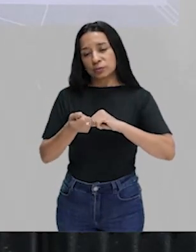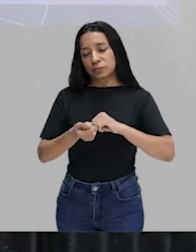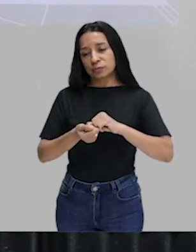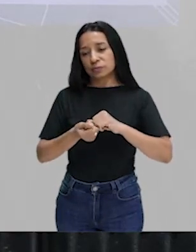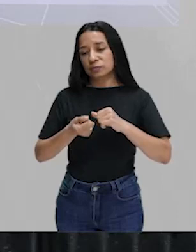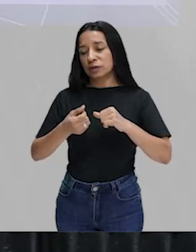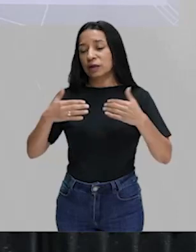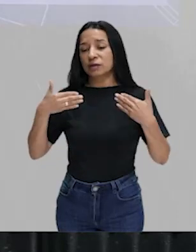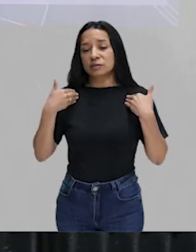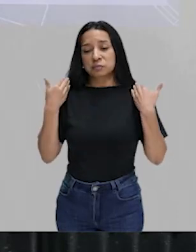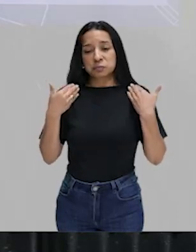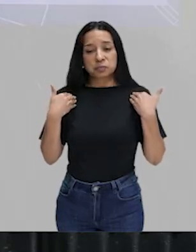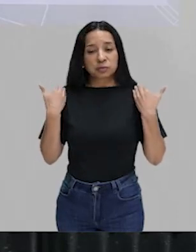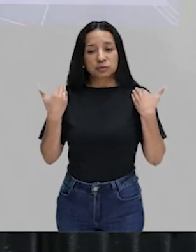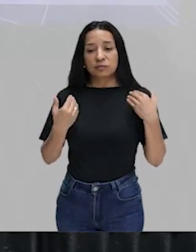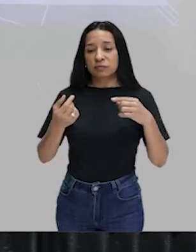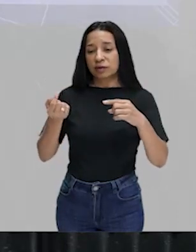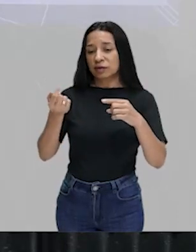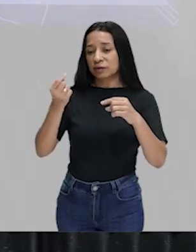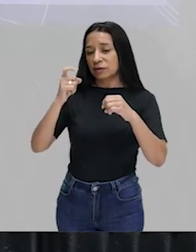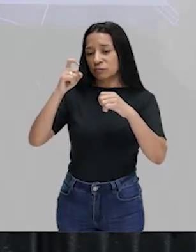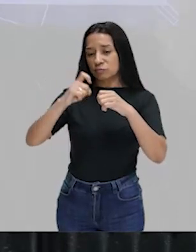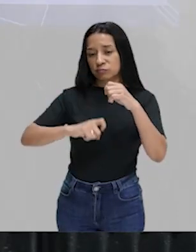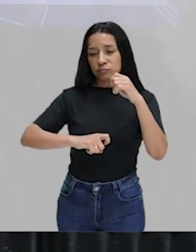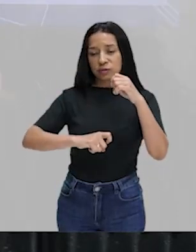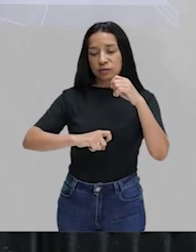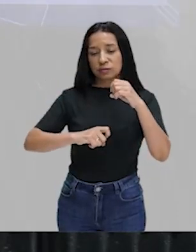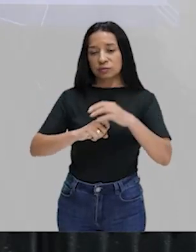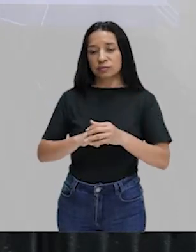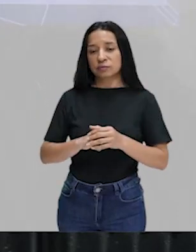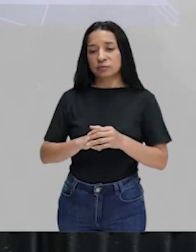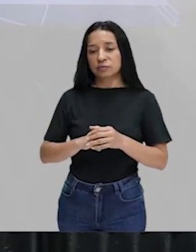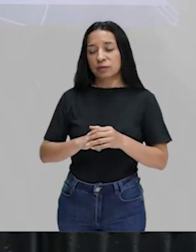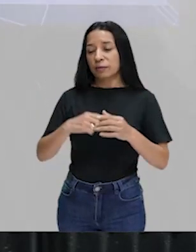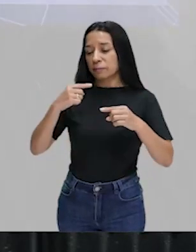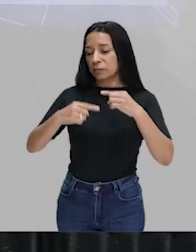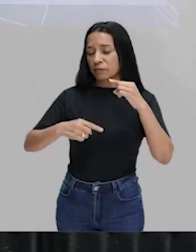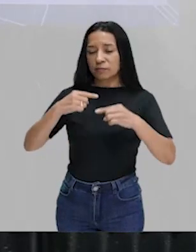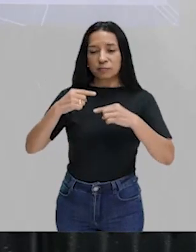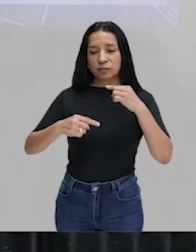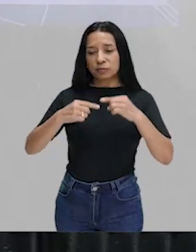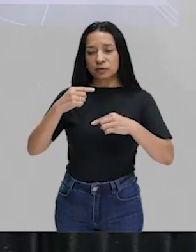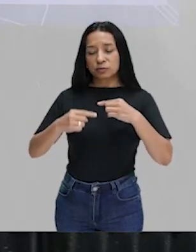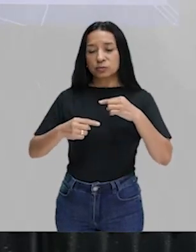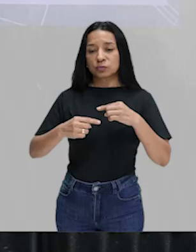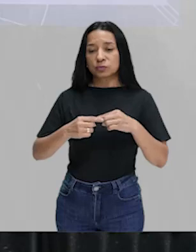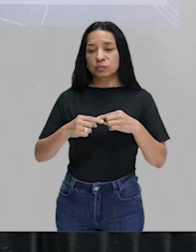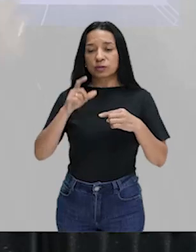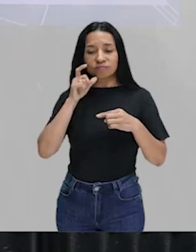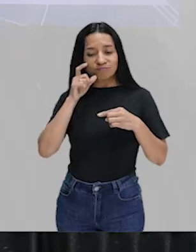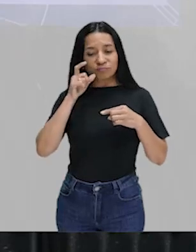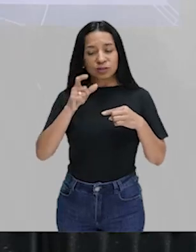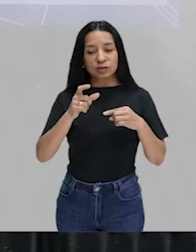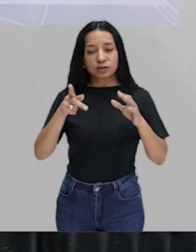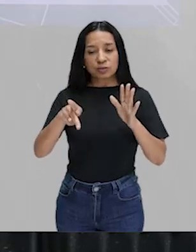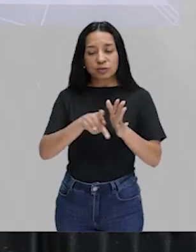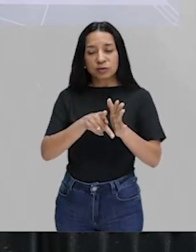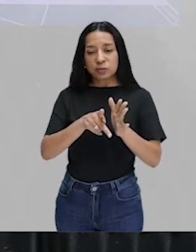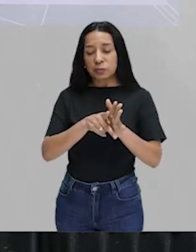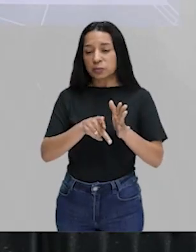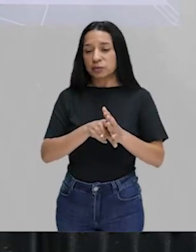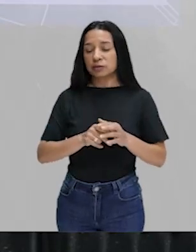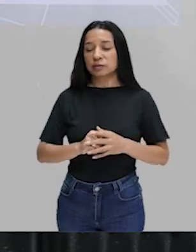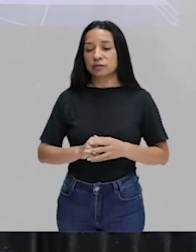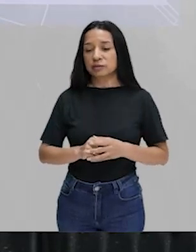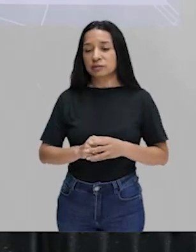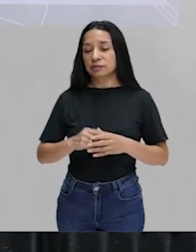uma alusão aos políticos que, para defender os seus interesses particulares, defendiam o